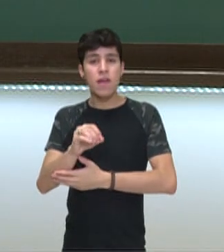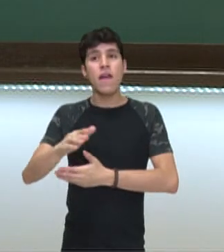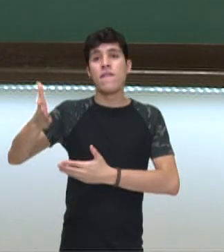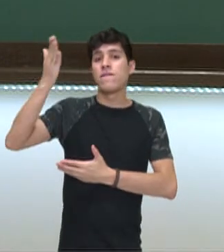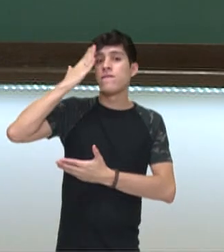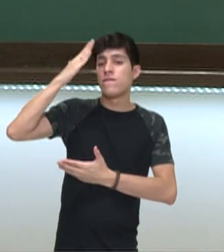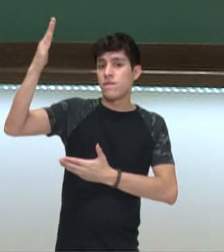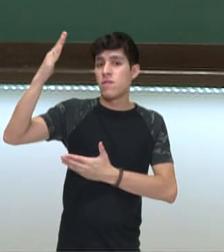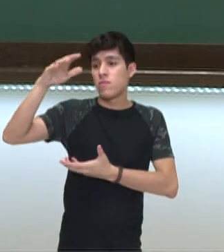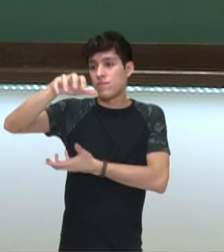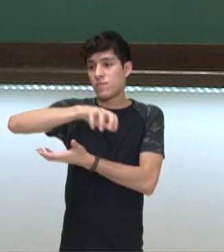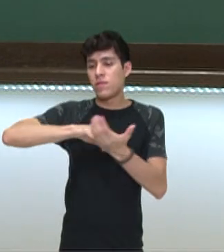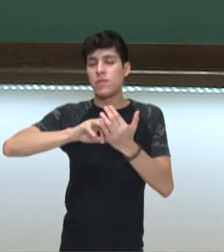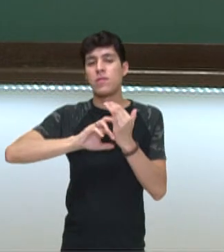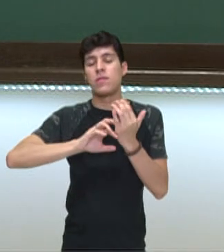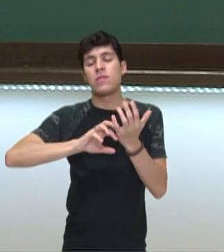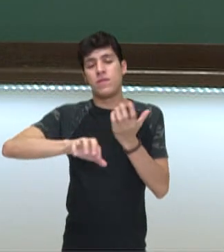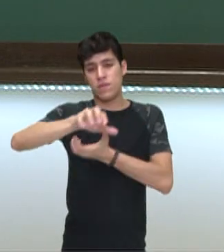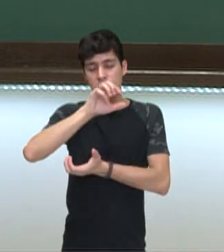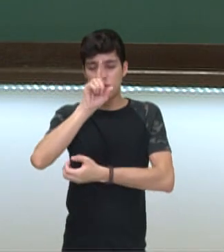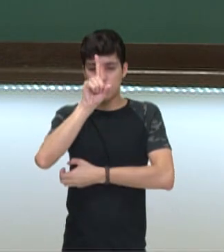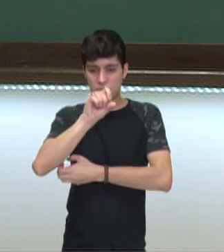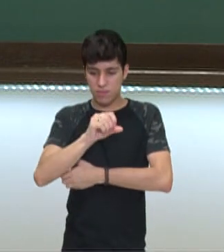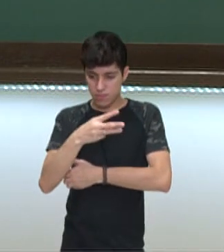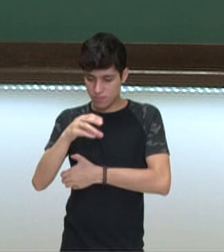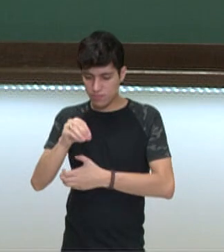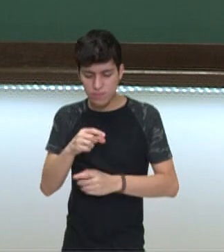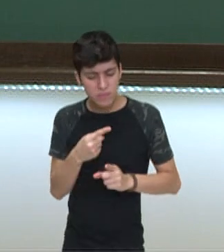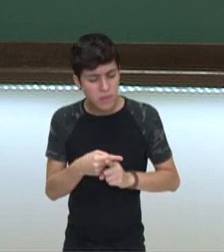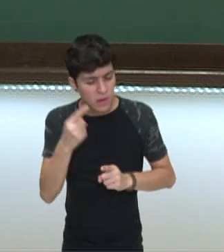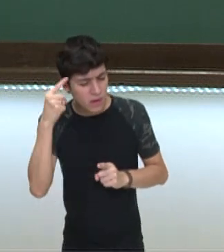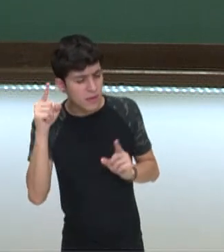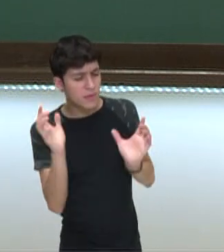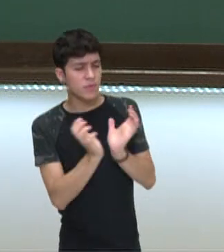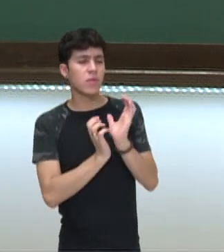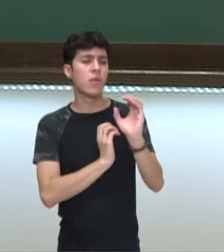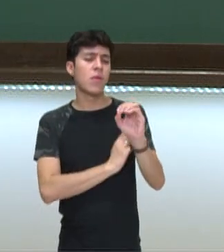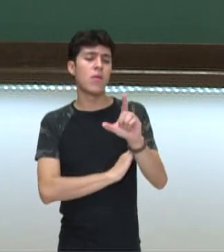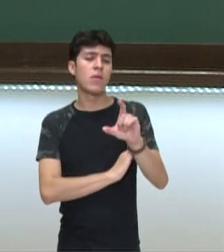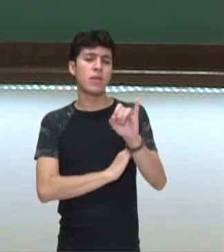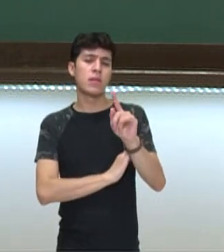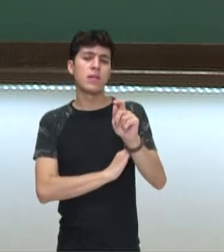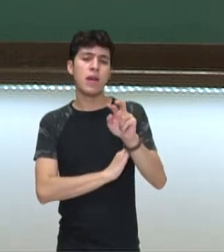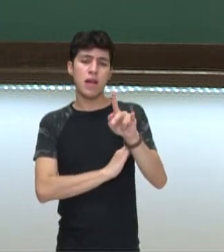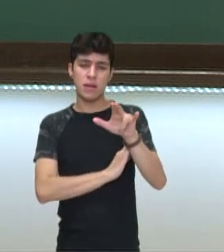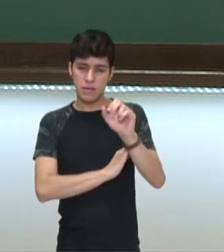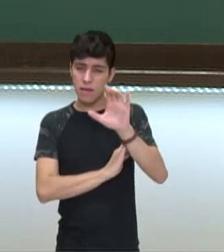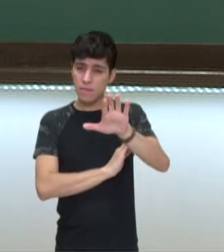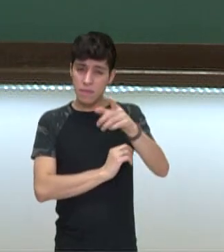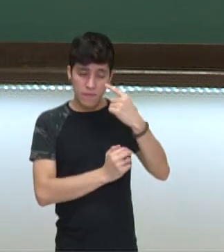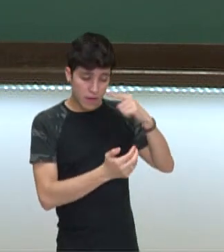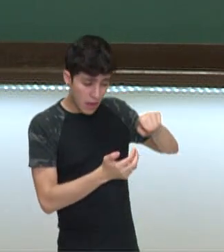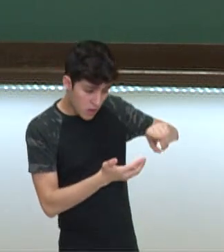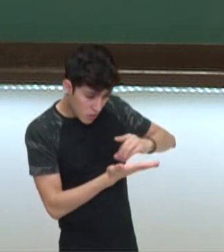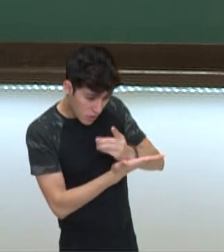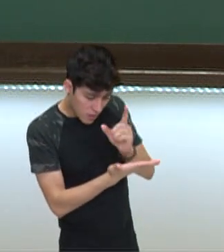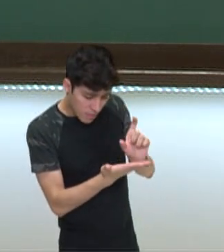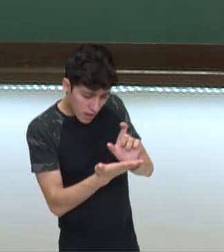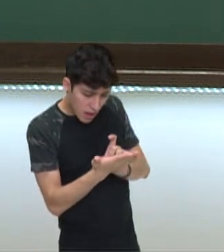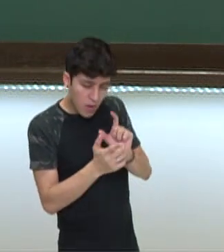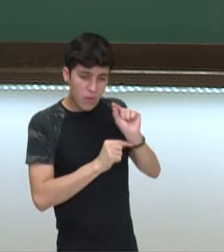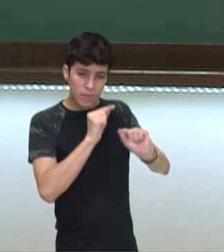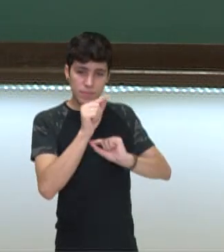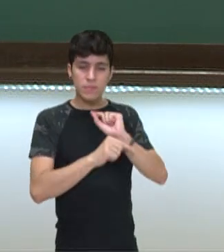de 1930. Por que a gente chama de oligarquia? Pega o dicionário, veja lá a origem da